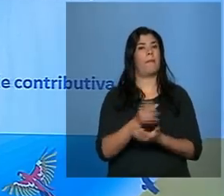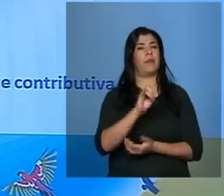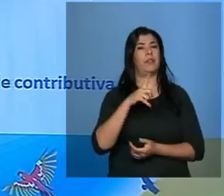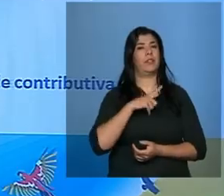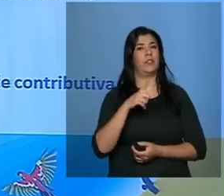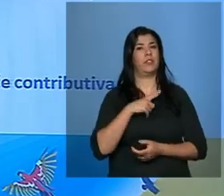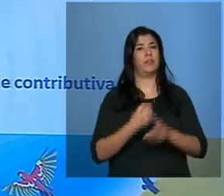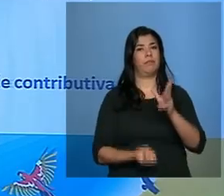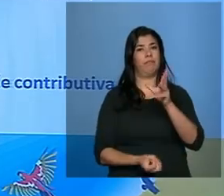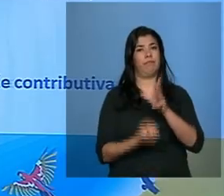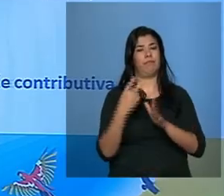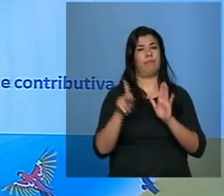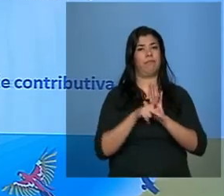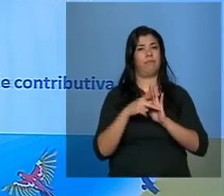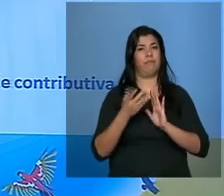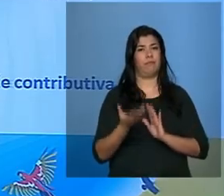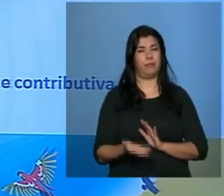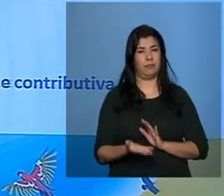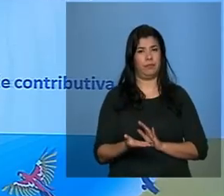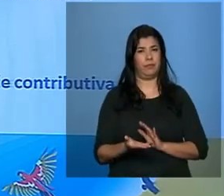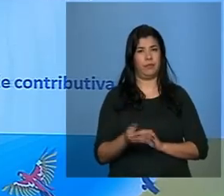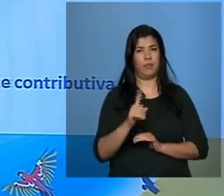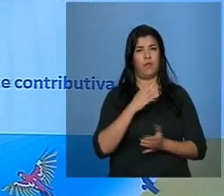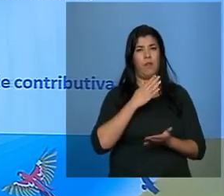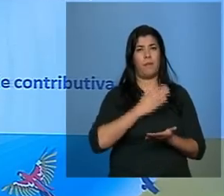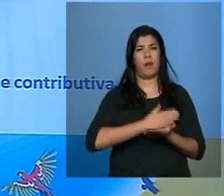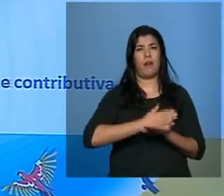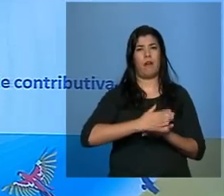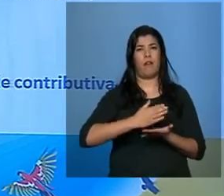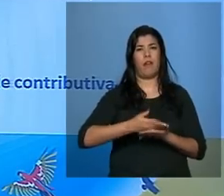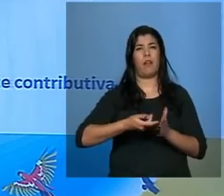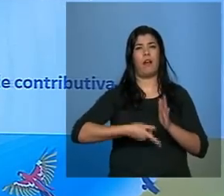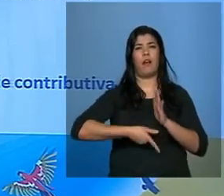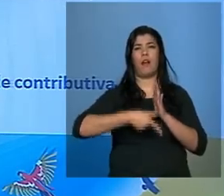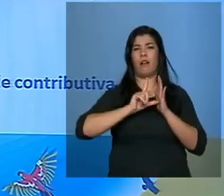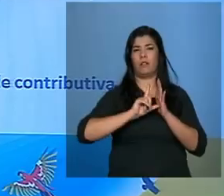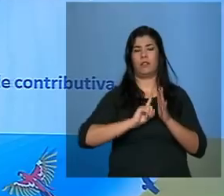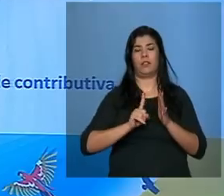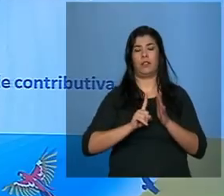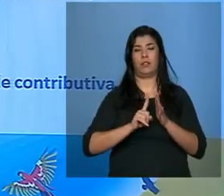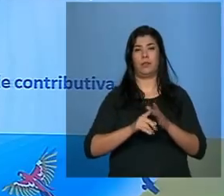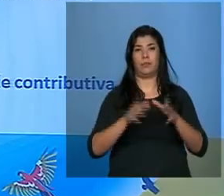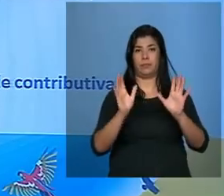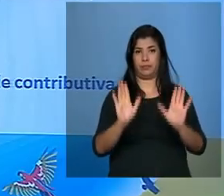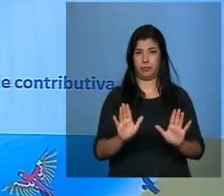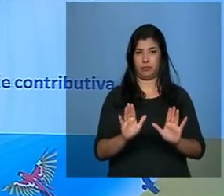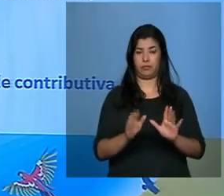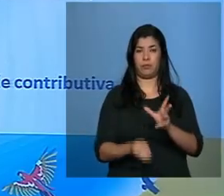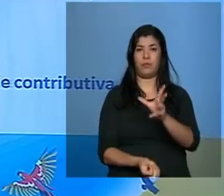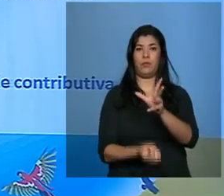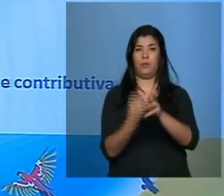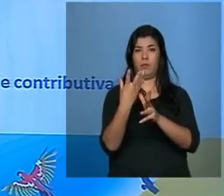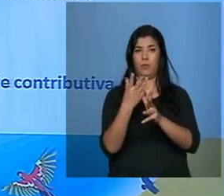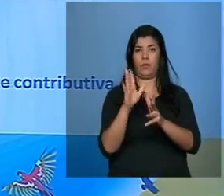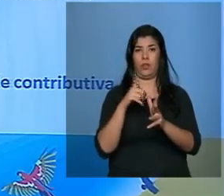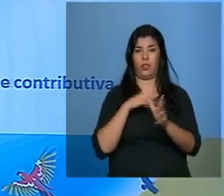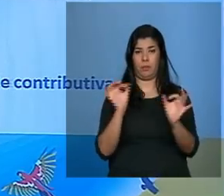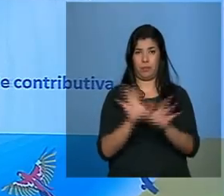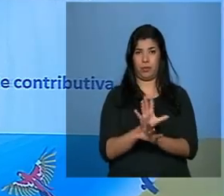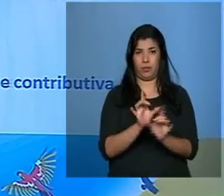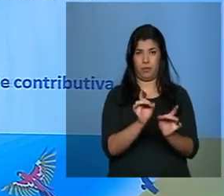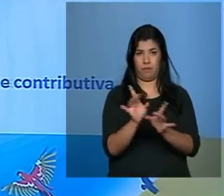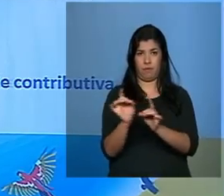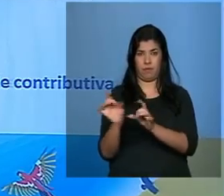produto desenvolvido. Não paga nas fases anteriores. Agora, o produto está desenvolvido, vai para o mercado,